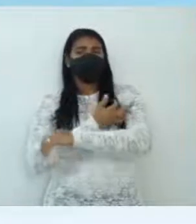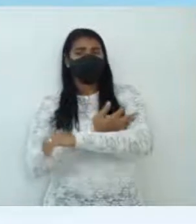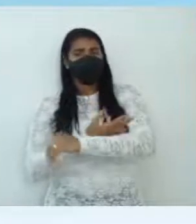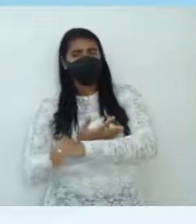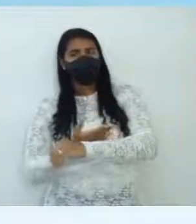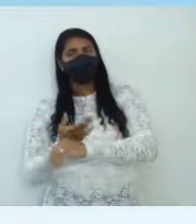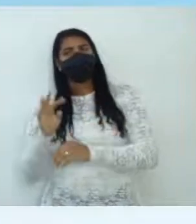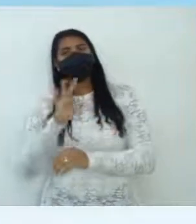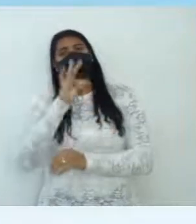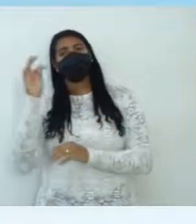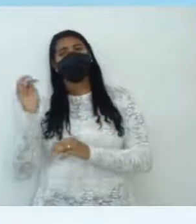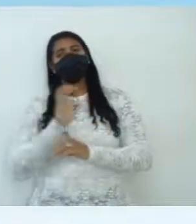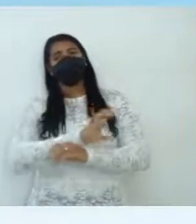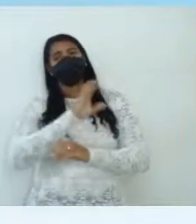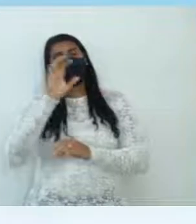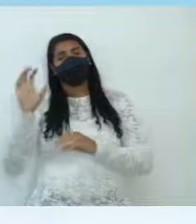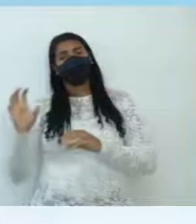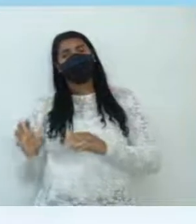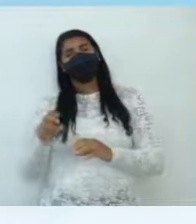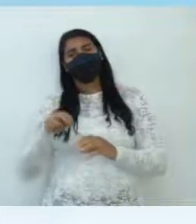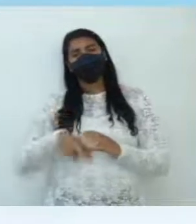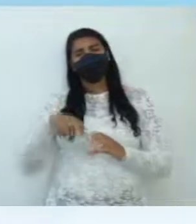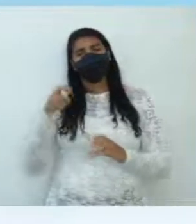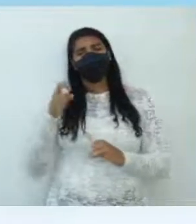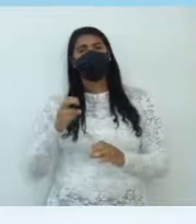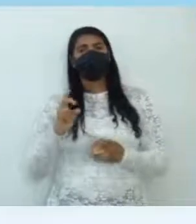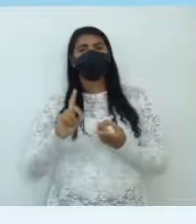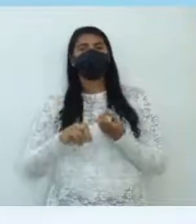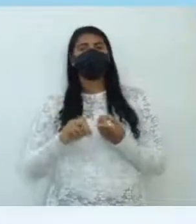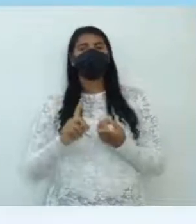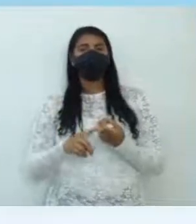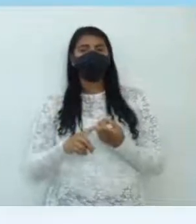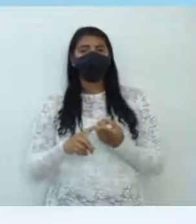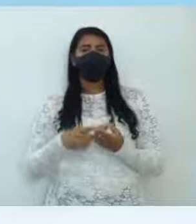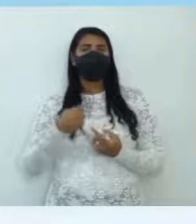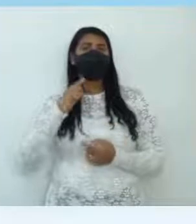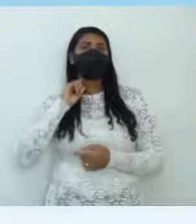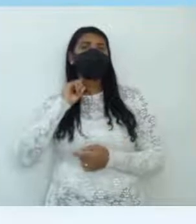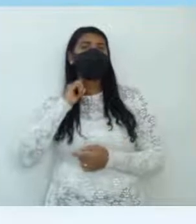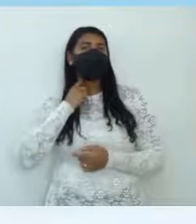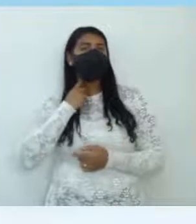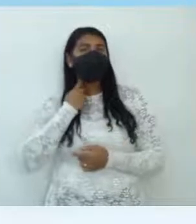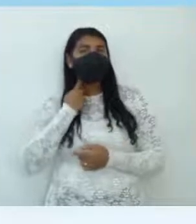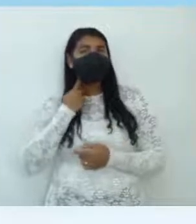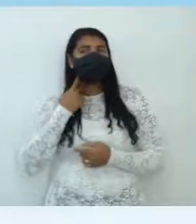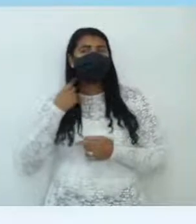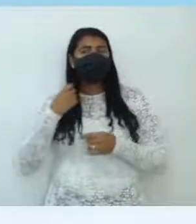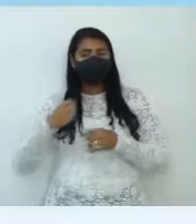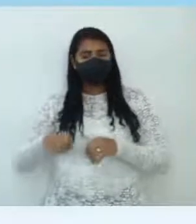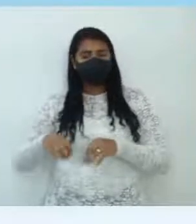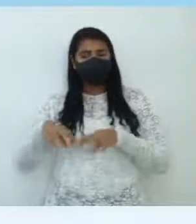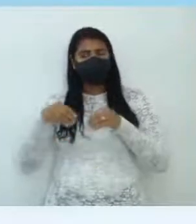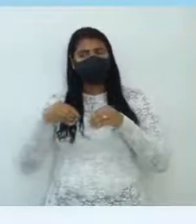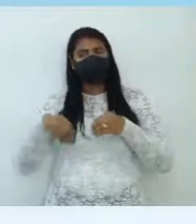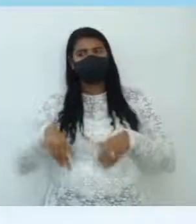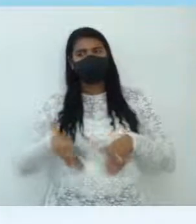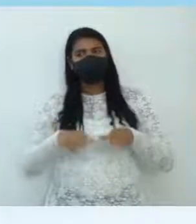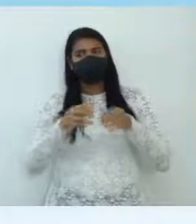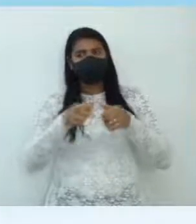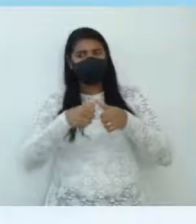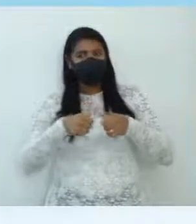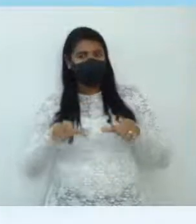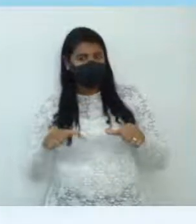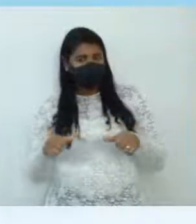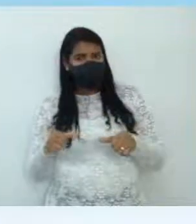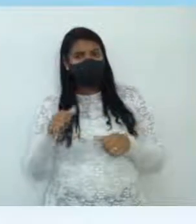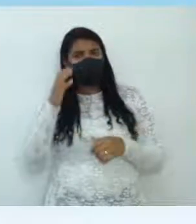em todas as áreas de extração, também a poluição dos recursos hídricos. Quando eu estou